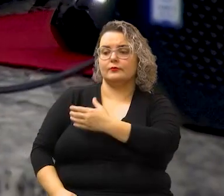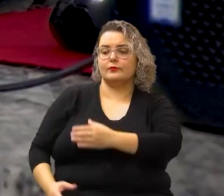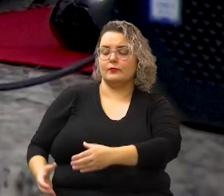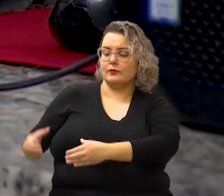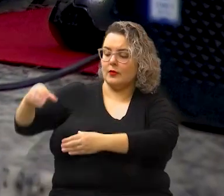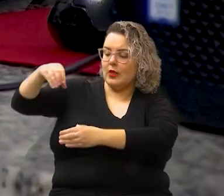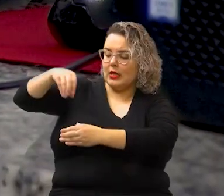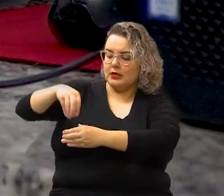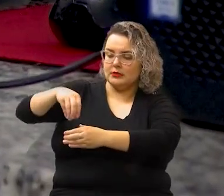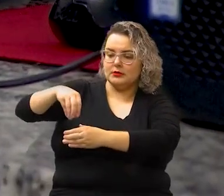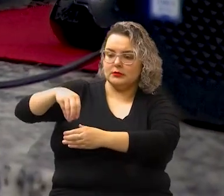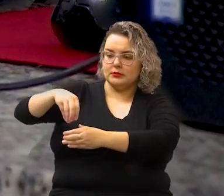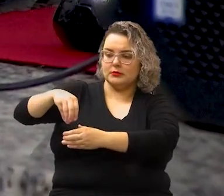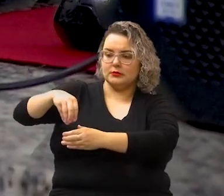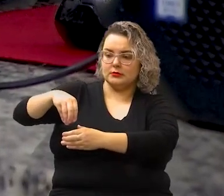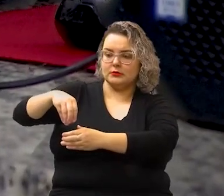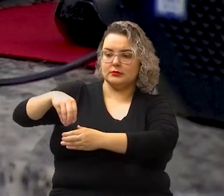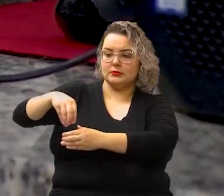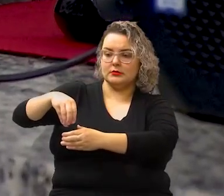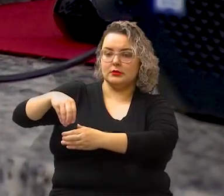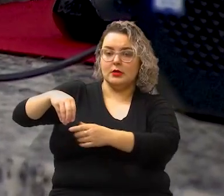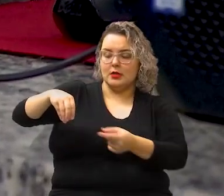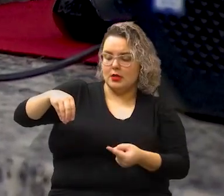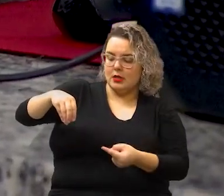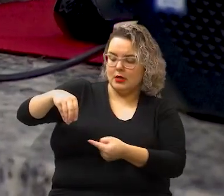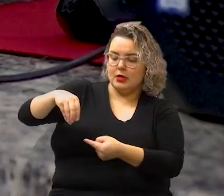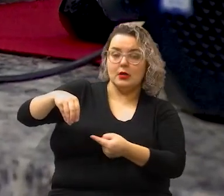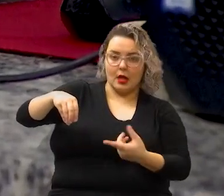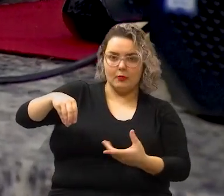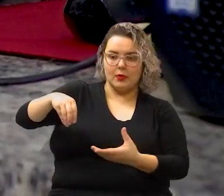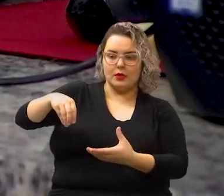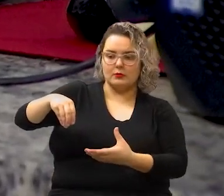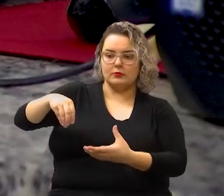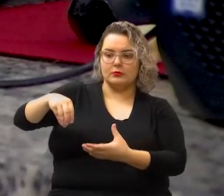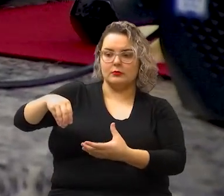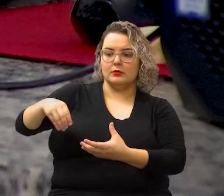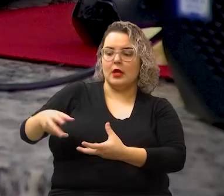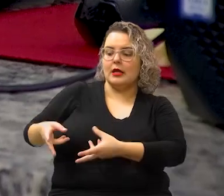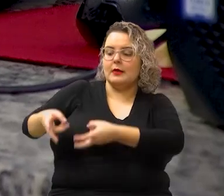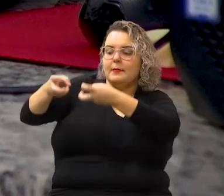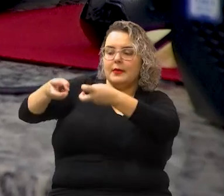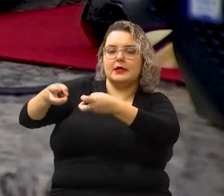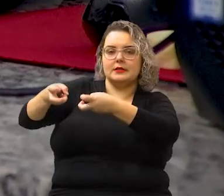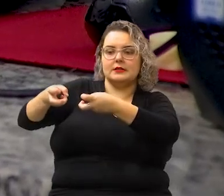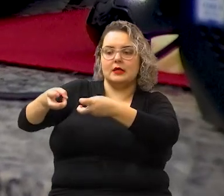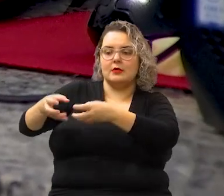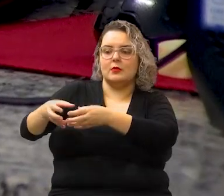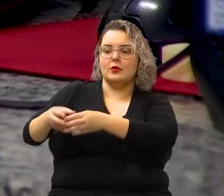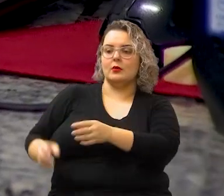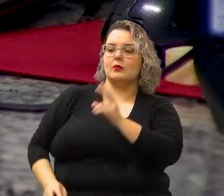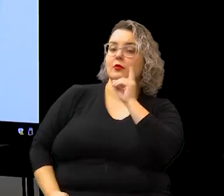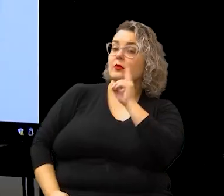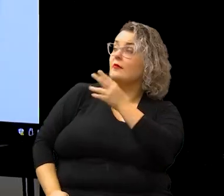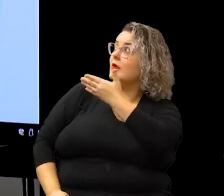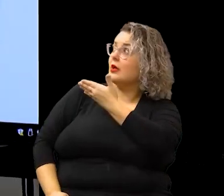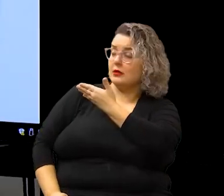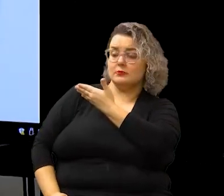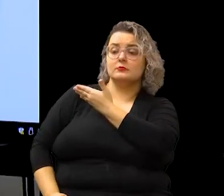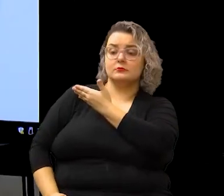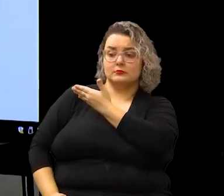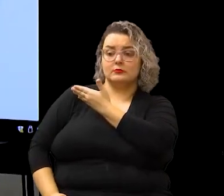ele aqui em cima do sensor e só apertando aqui no botão, ele capta o espectro, como você pode ver